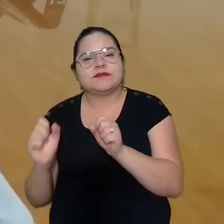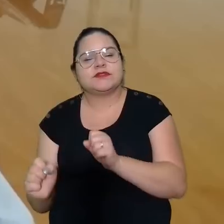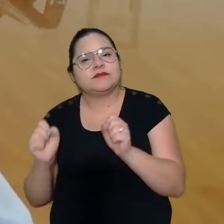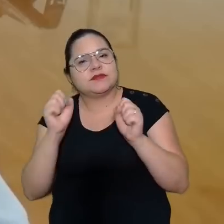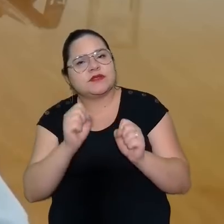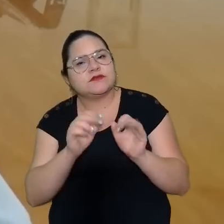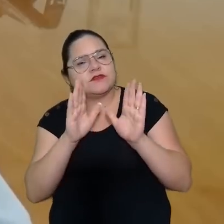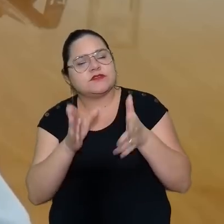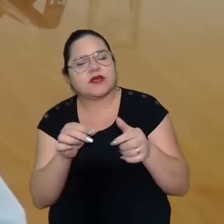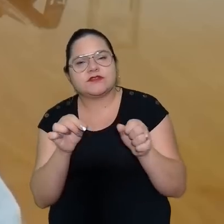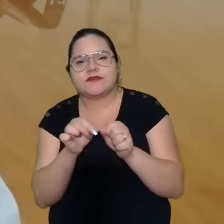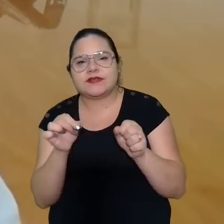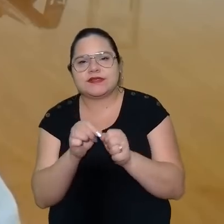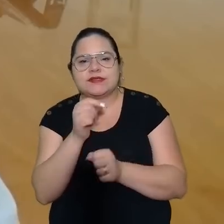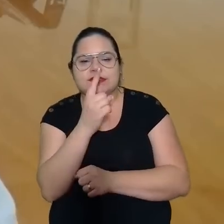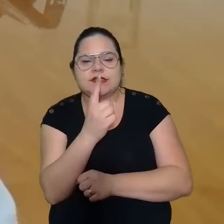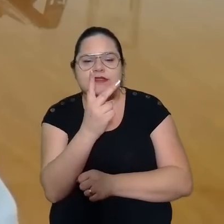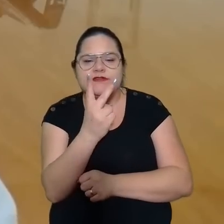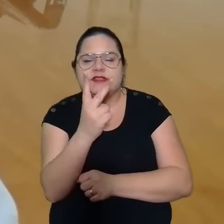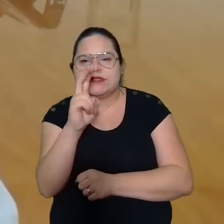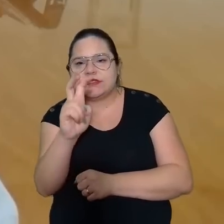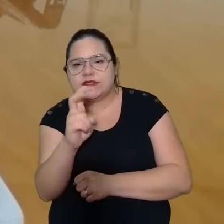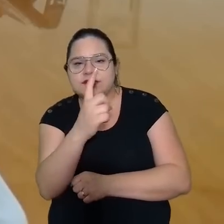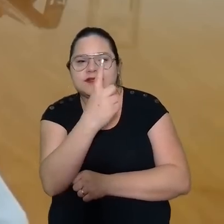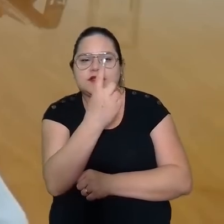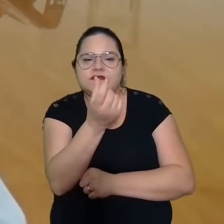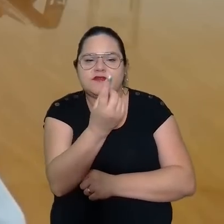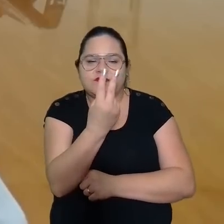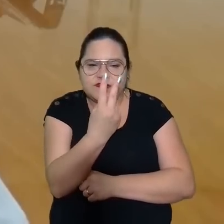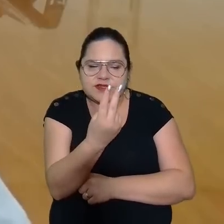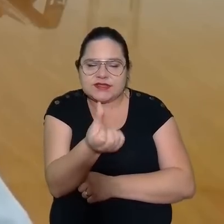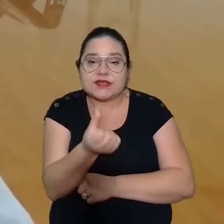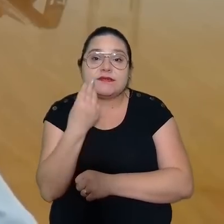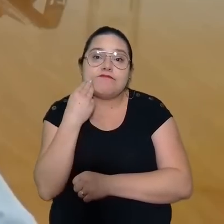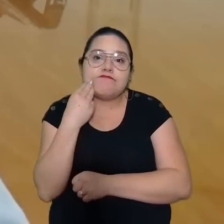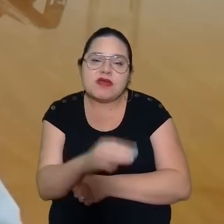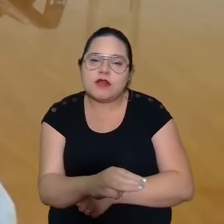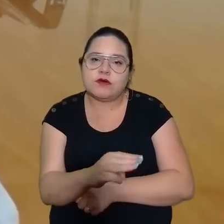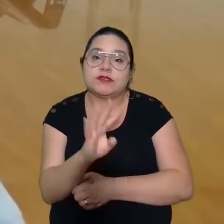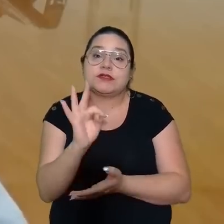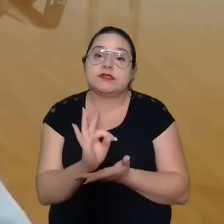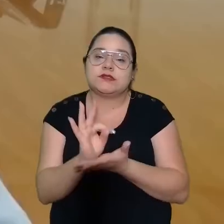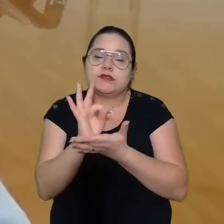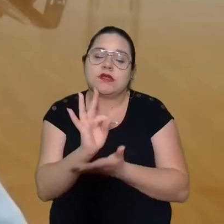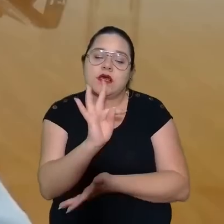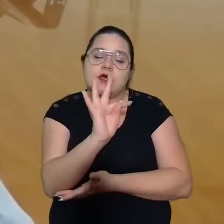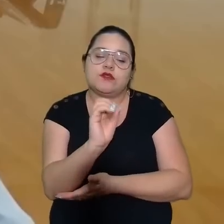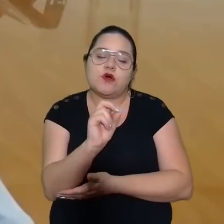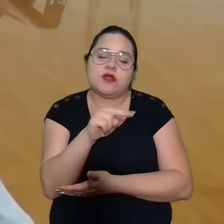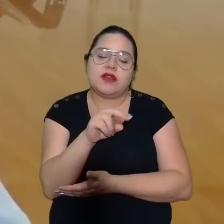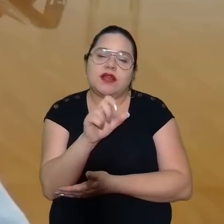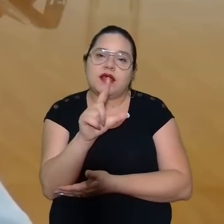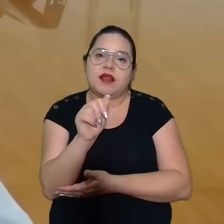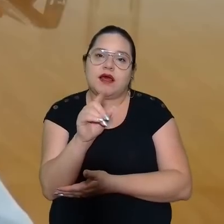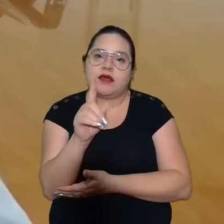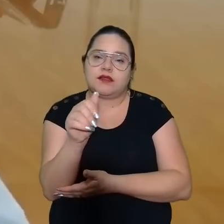produzir 125, 126 milhões de toneladas, sendo que a grande, né, mais de talvez